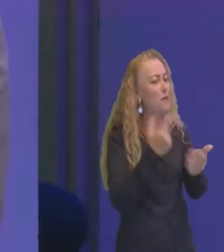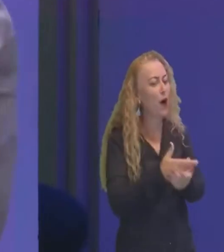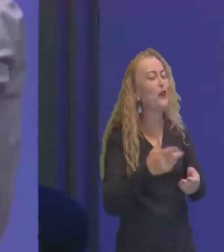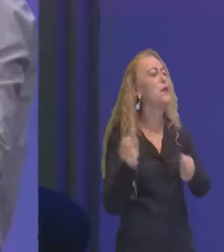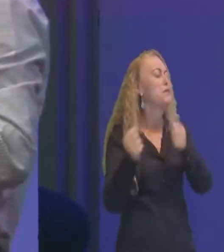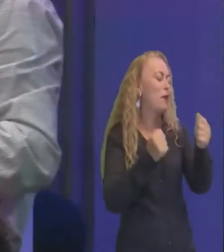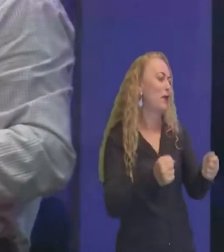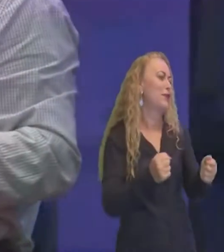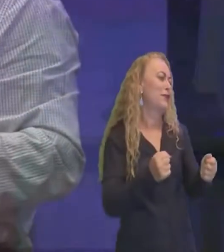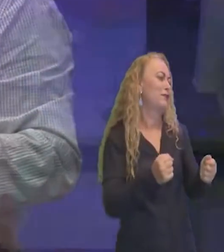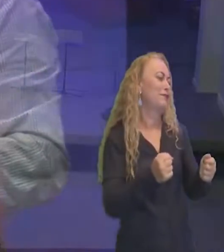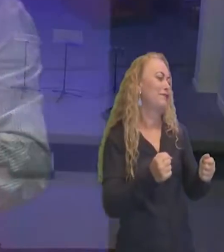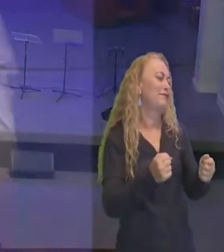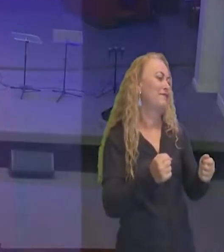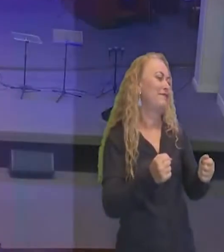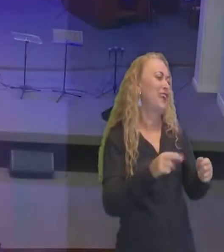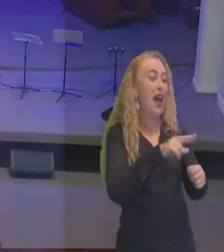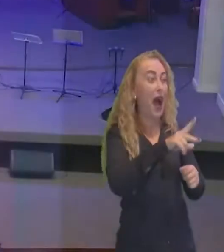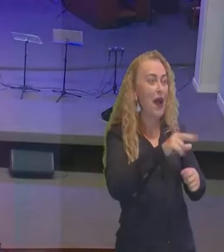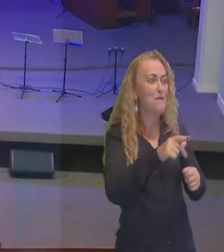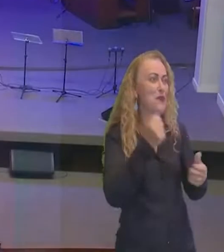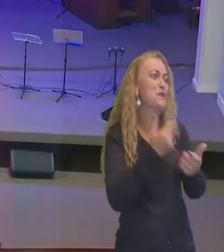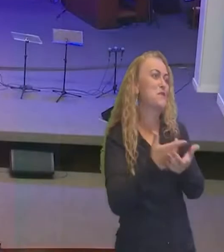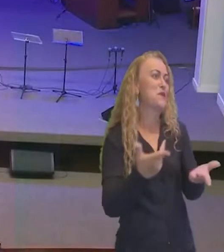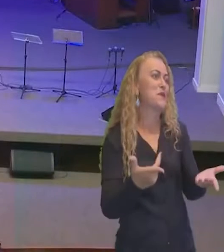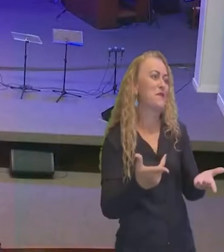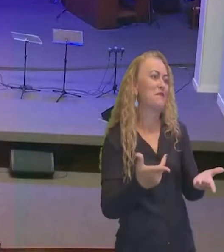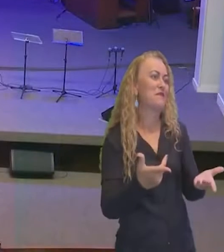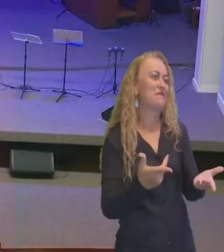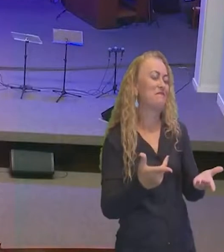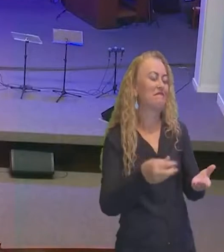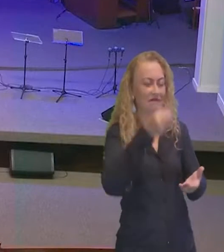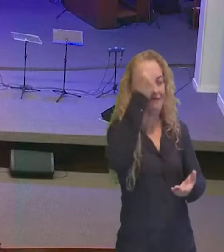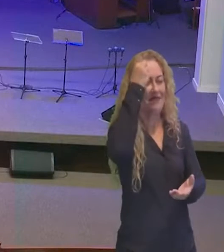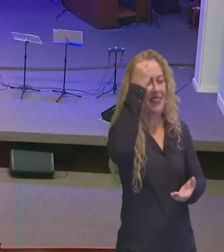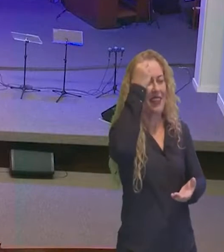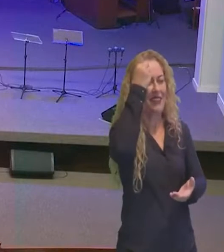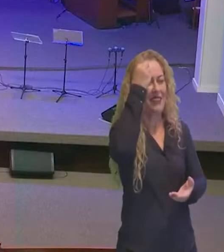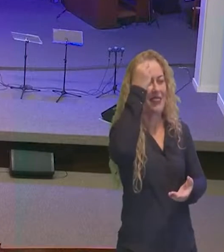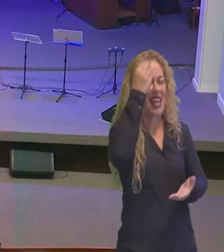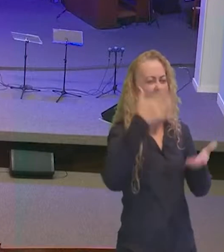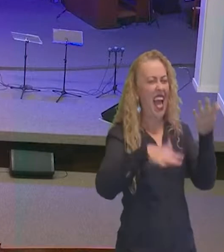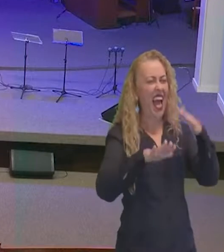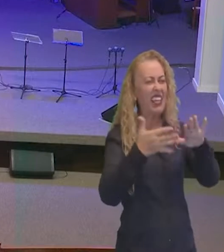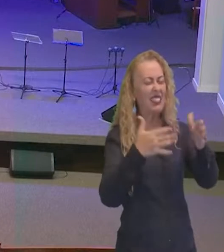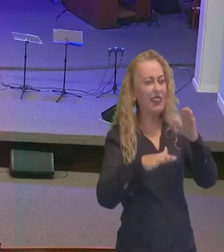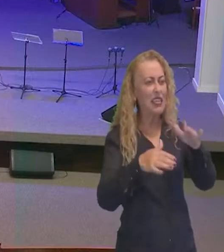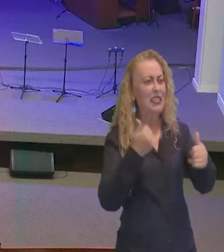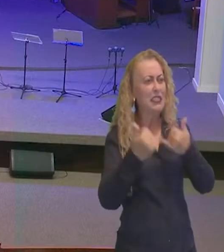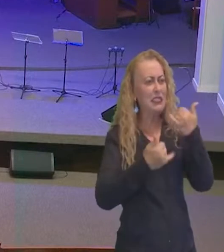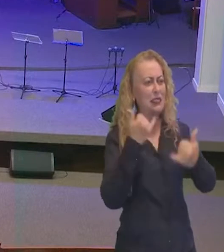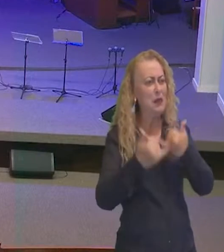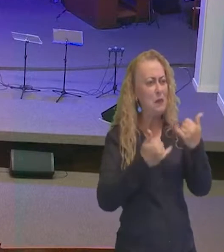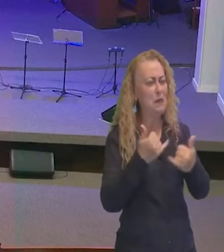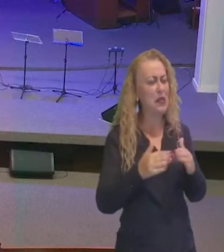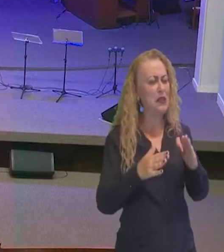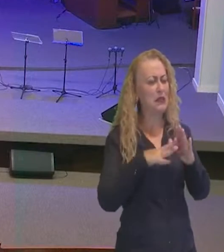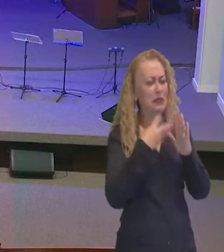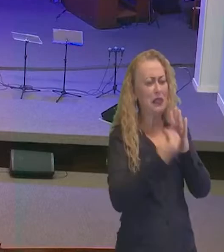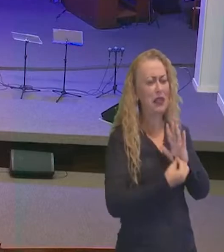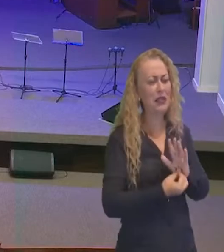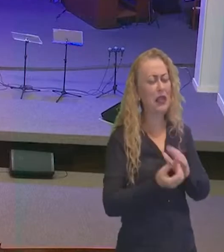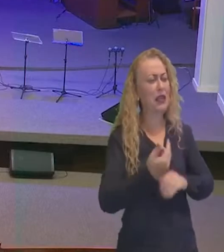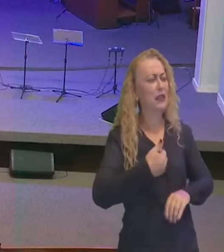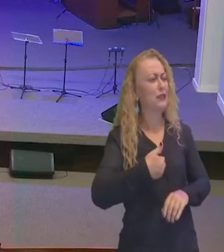e trouxe o remédio. Vocês entendem? A gente às vezes eu brinco lá na igreja, você chega já